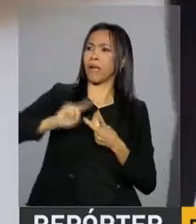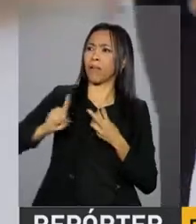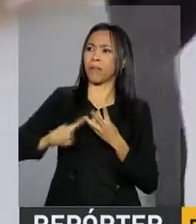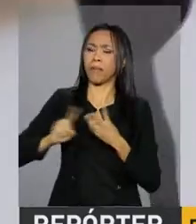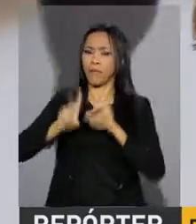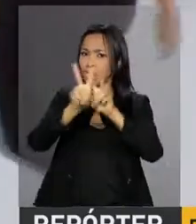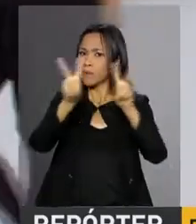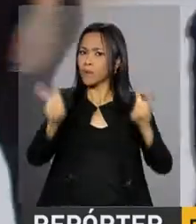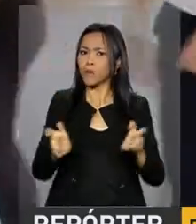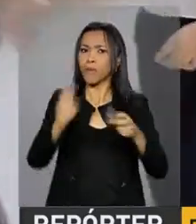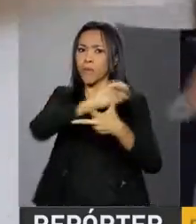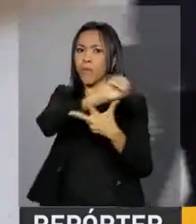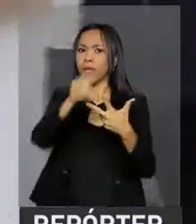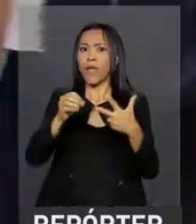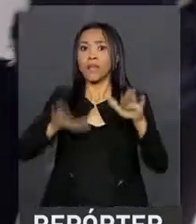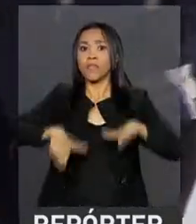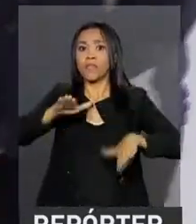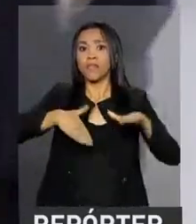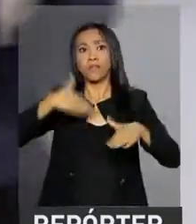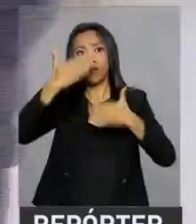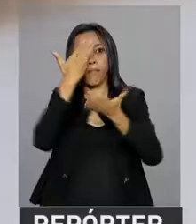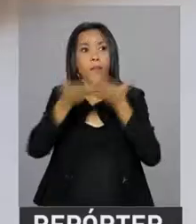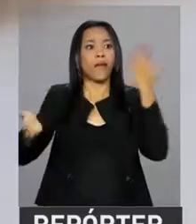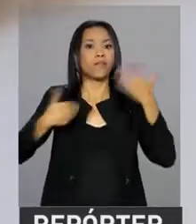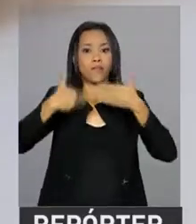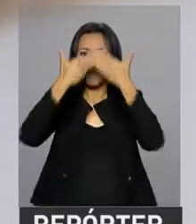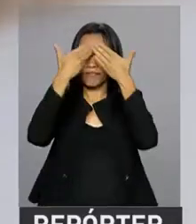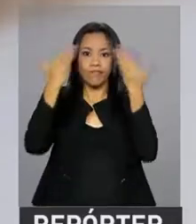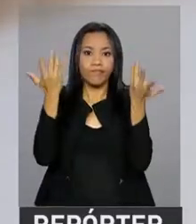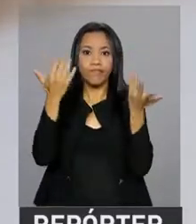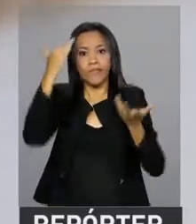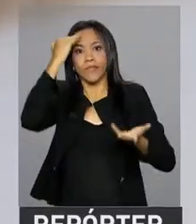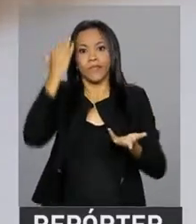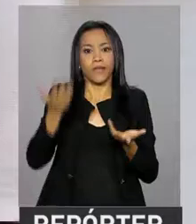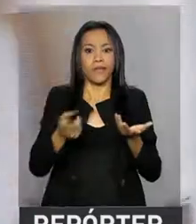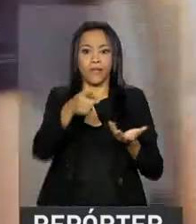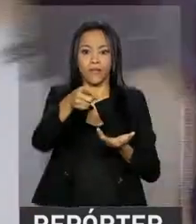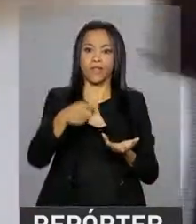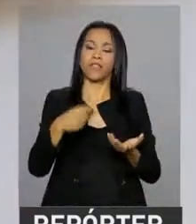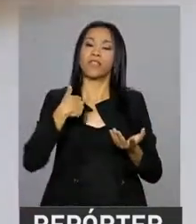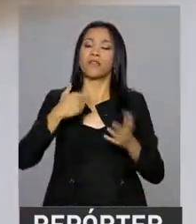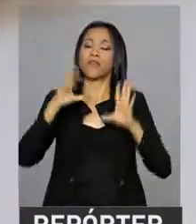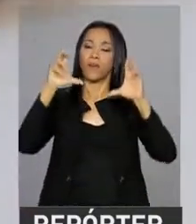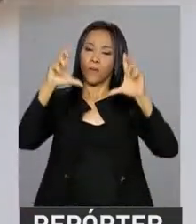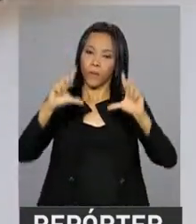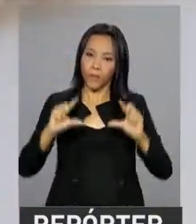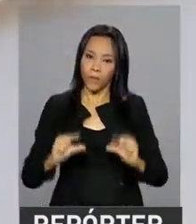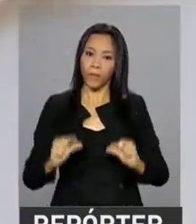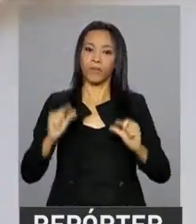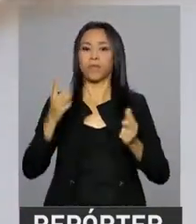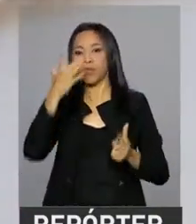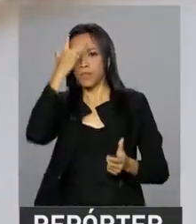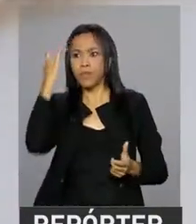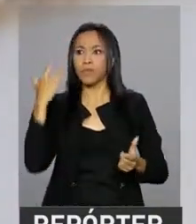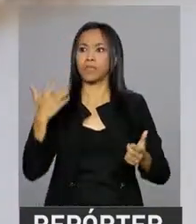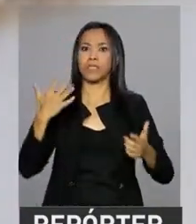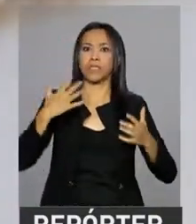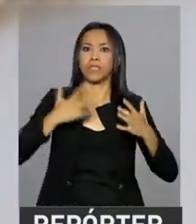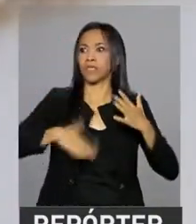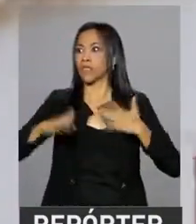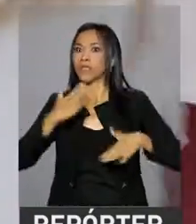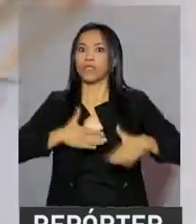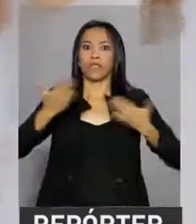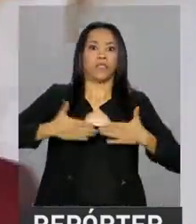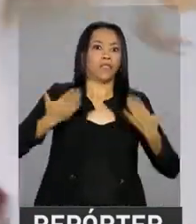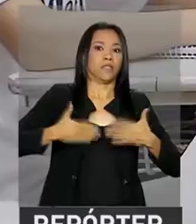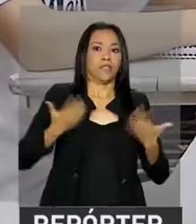muitas vezes a gente perde um comunista nem pensei que não ia nem sempre um choque